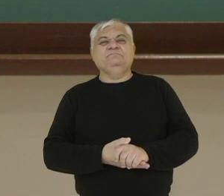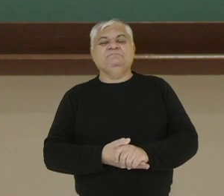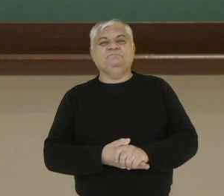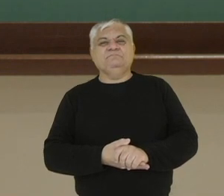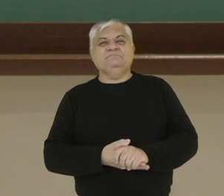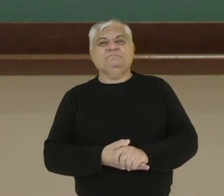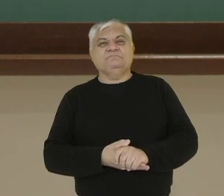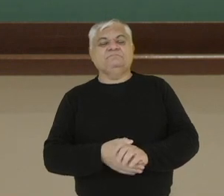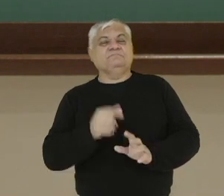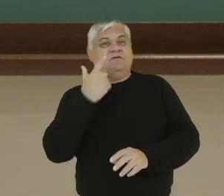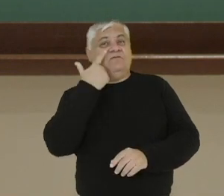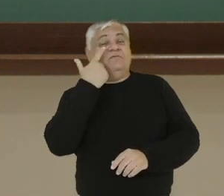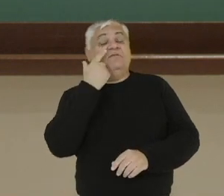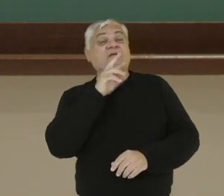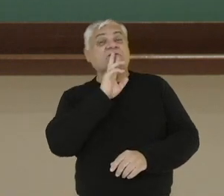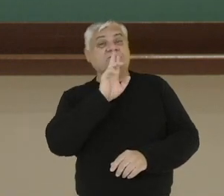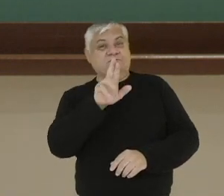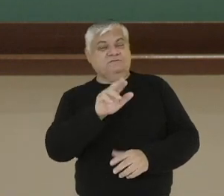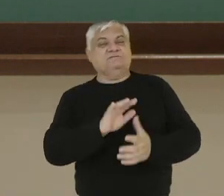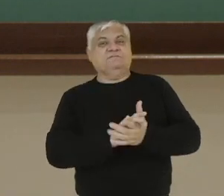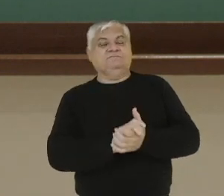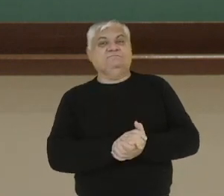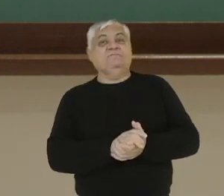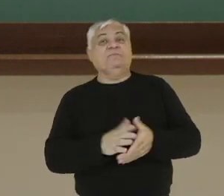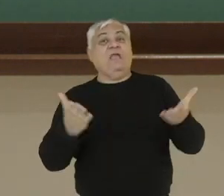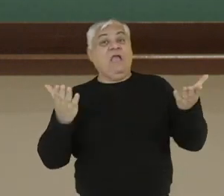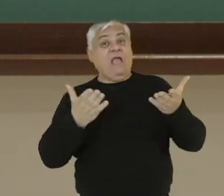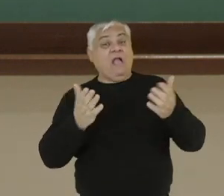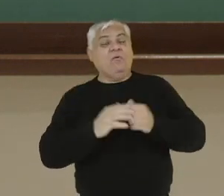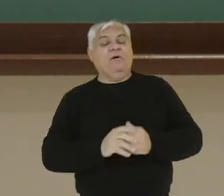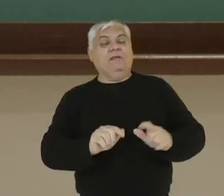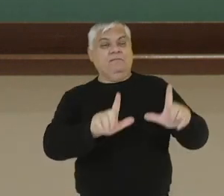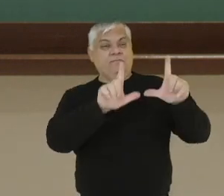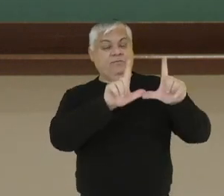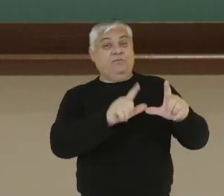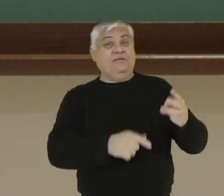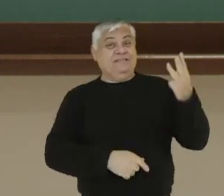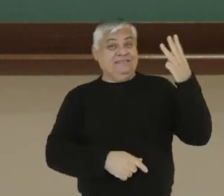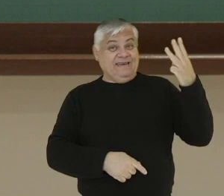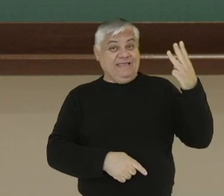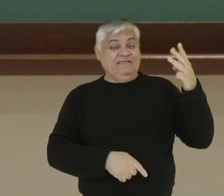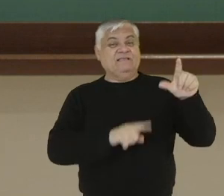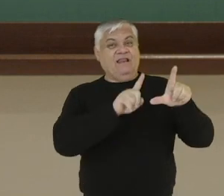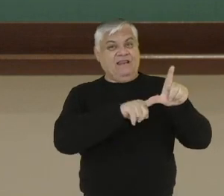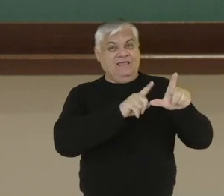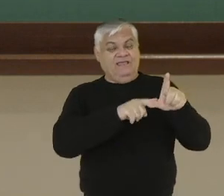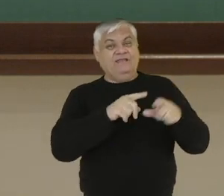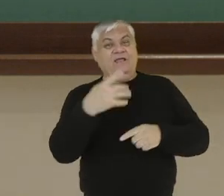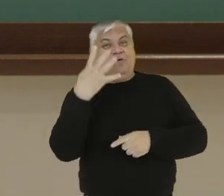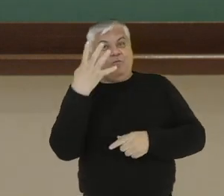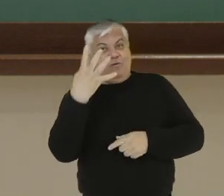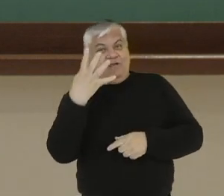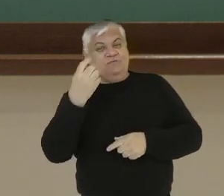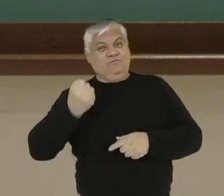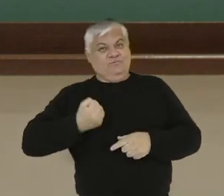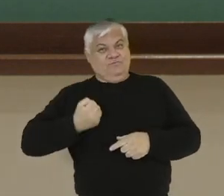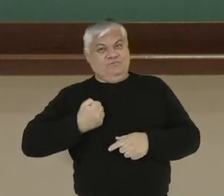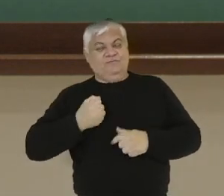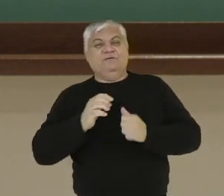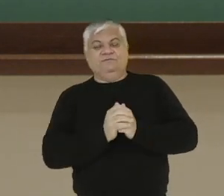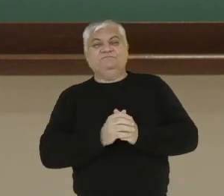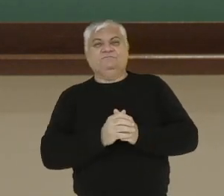Muito bem, gente, vamos resolver esse exercício. Agora, a minha placa tem que ter 3 letras e 4 algarismos, tá? Podendo